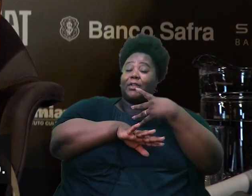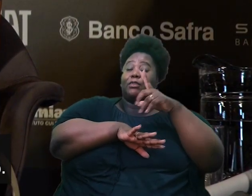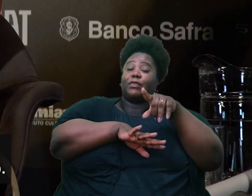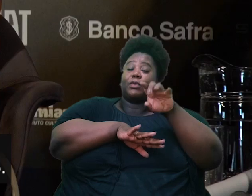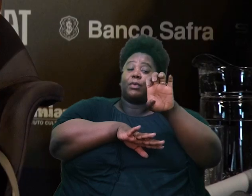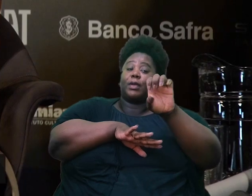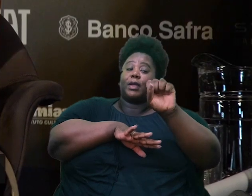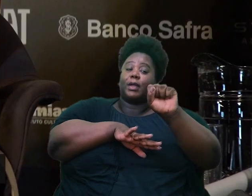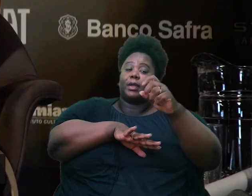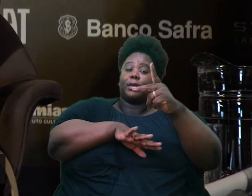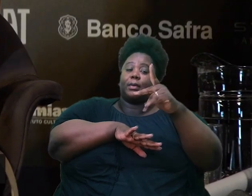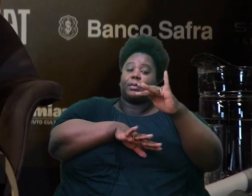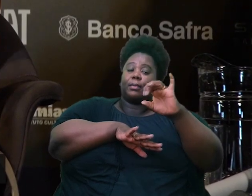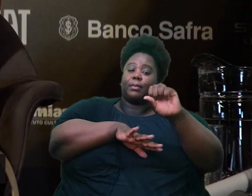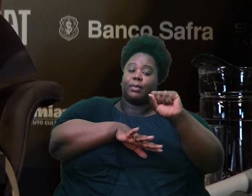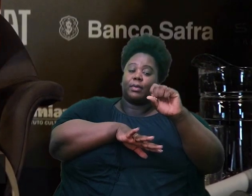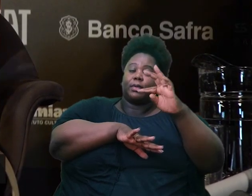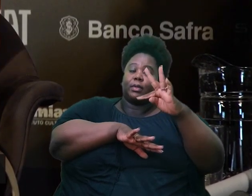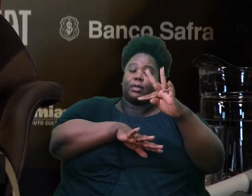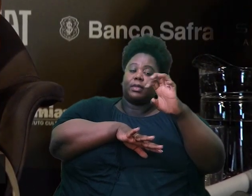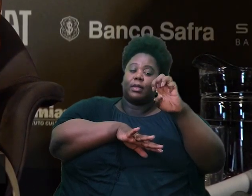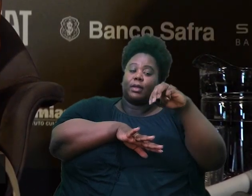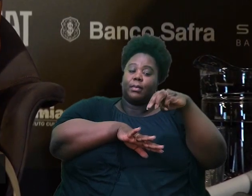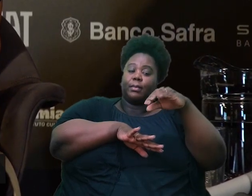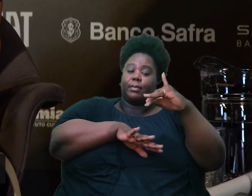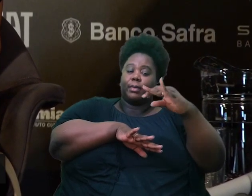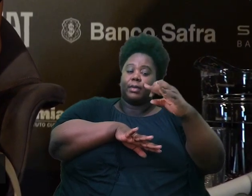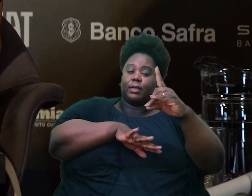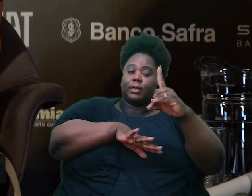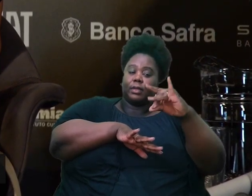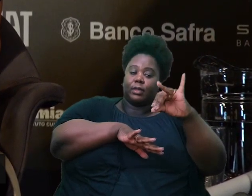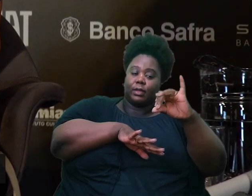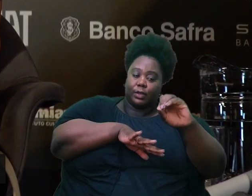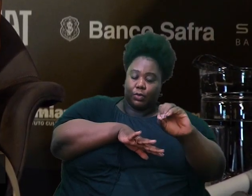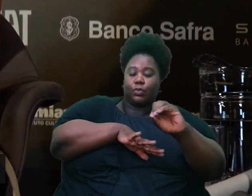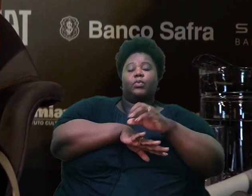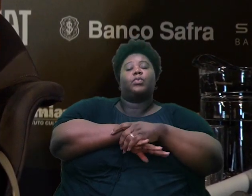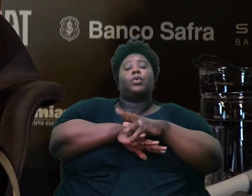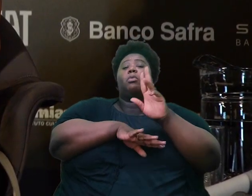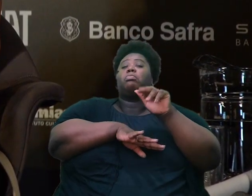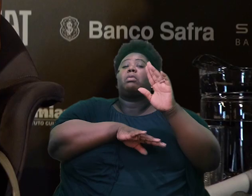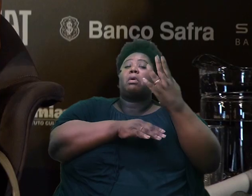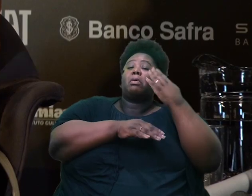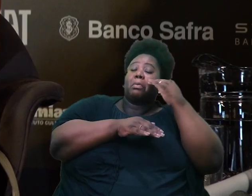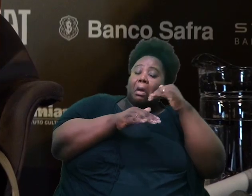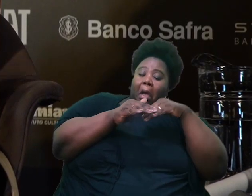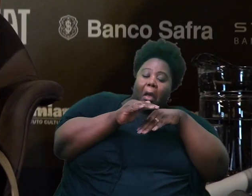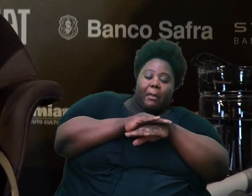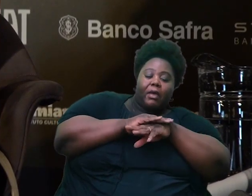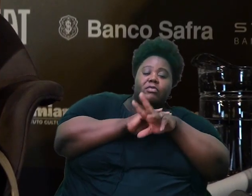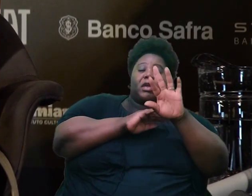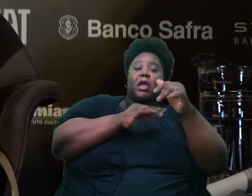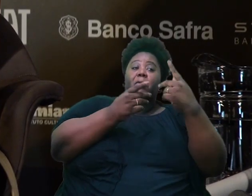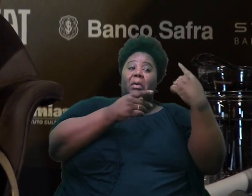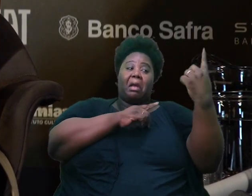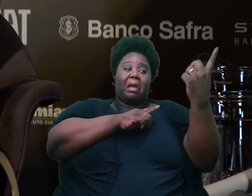epistemicídio. Porque eu nunca fui subalterna. Eu nunca me deixei